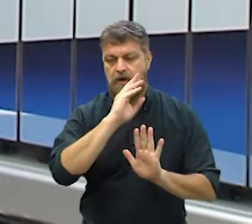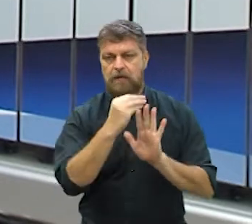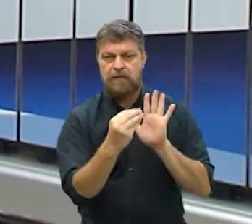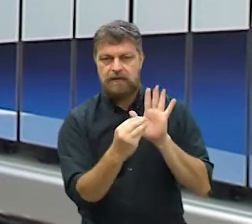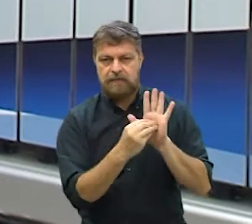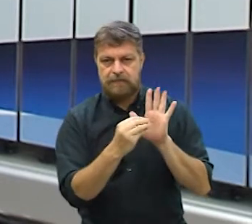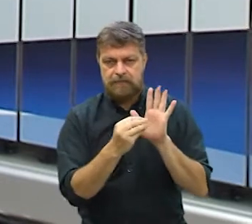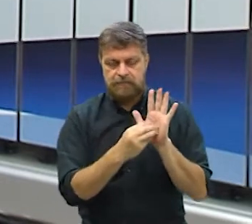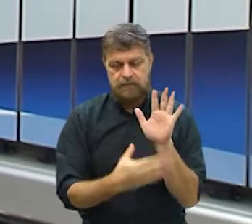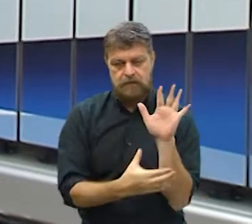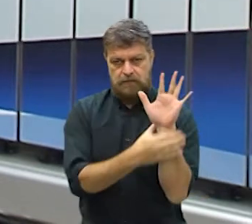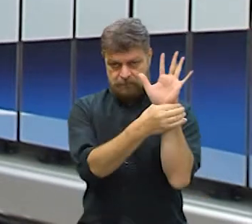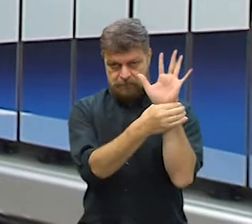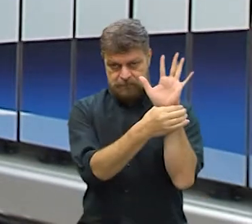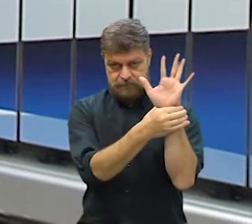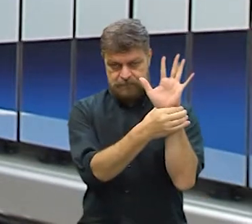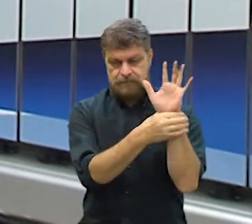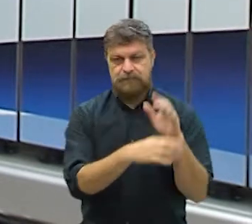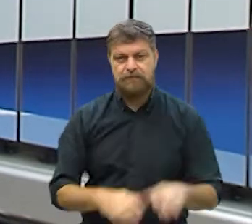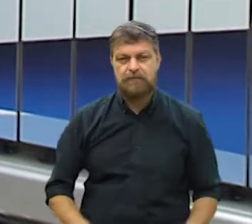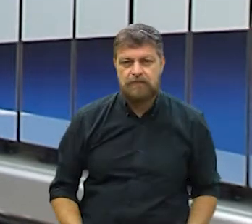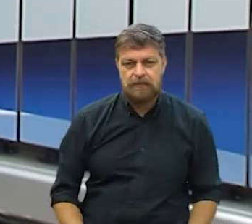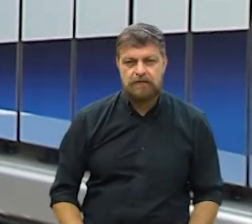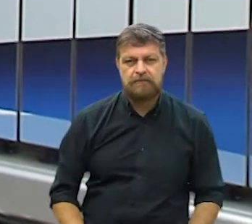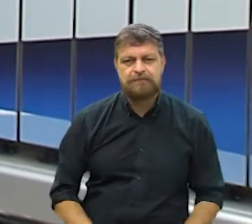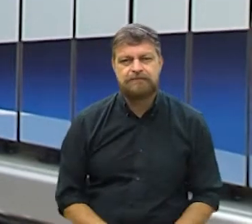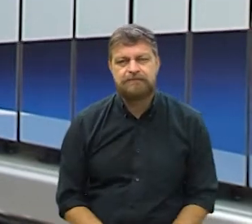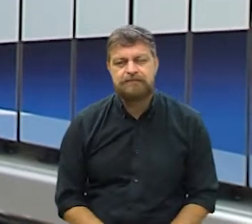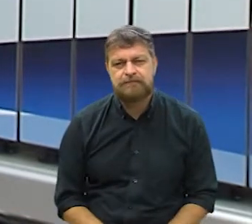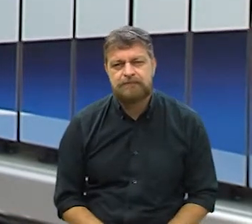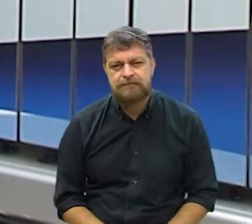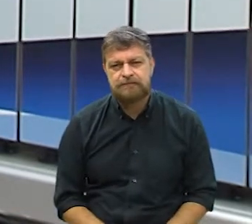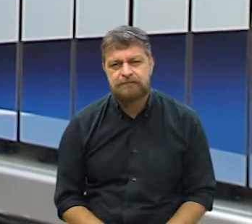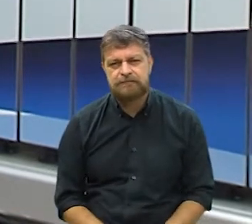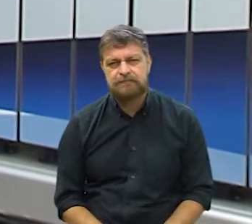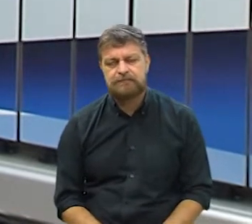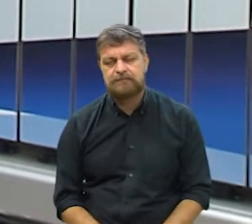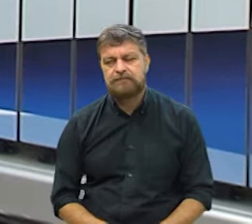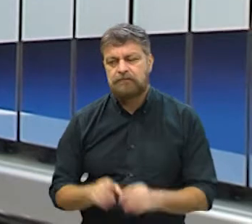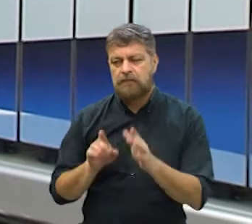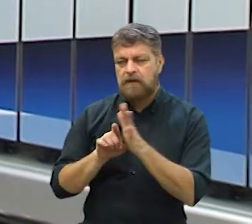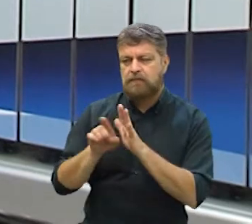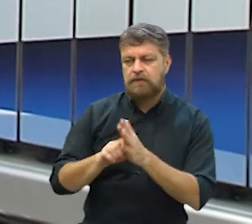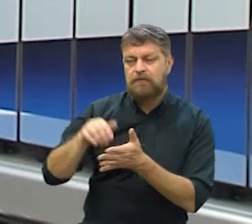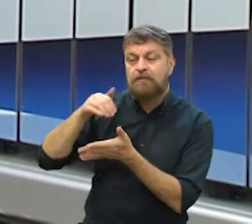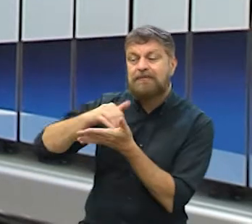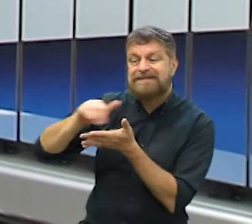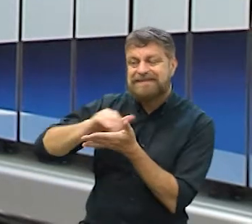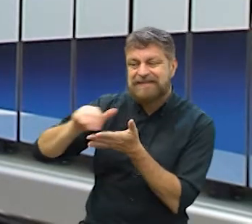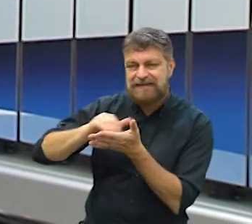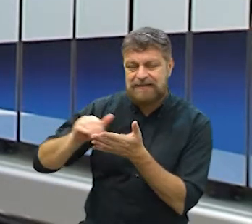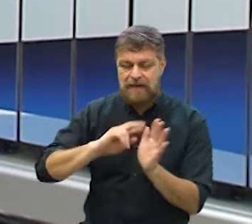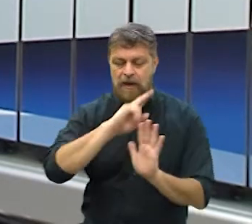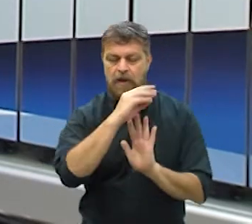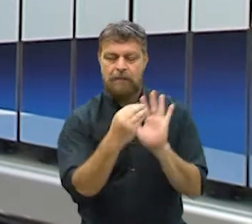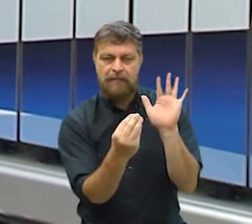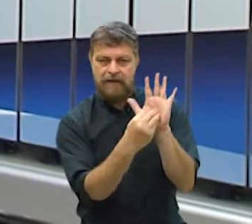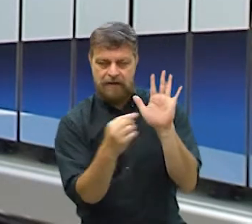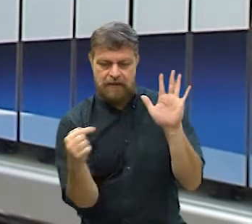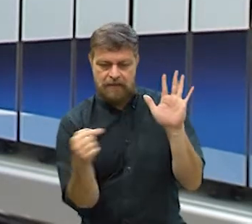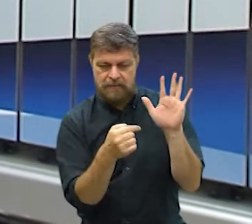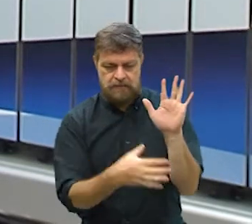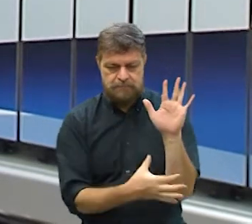ao meio ambiente ecologicamente equilibrado, fecho aspas. Ali, sobre esta última parte do